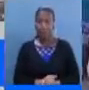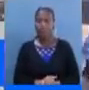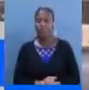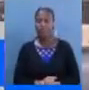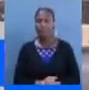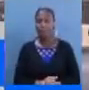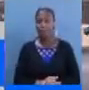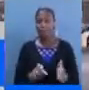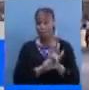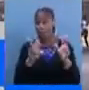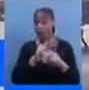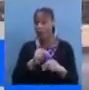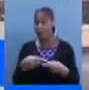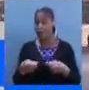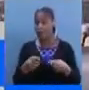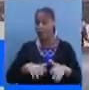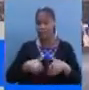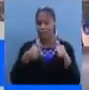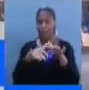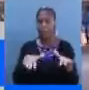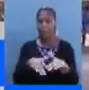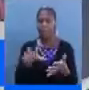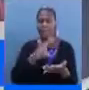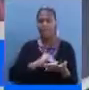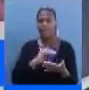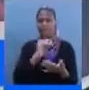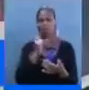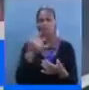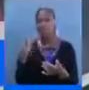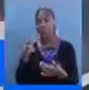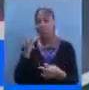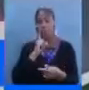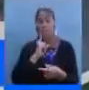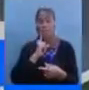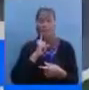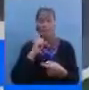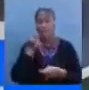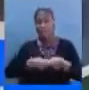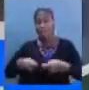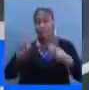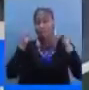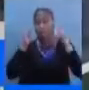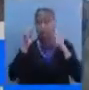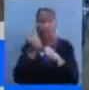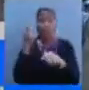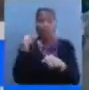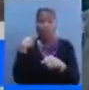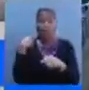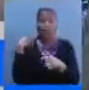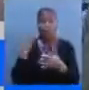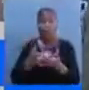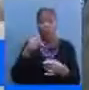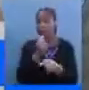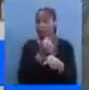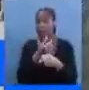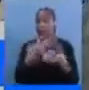Com as novas regras do Mercado do Platô, mais de 20 de vendedeiras estão desde ontem sem trabalhar. Segundo